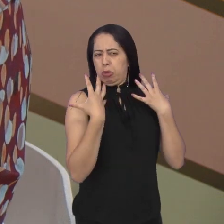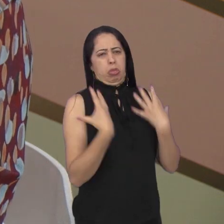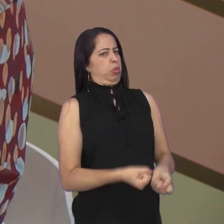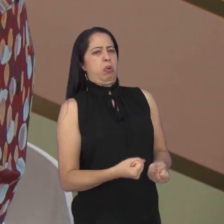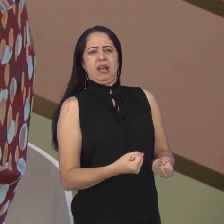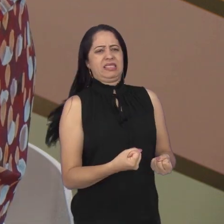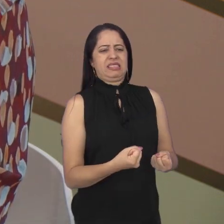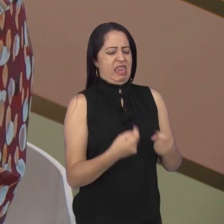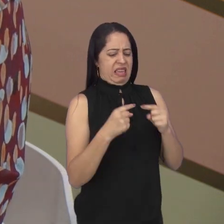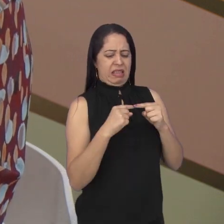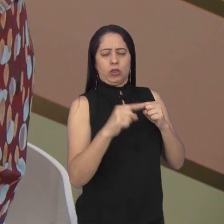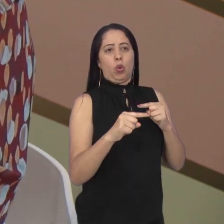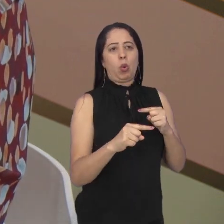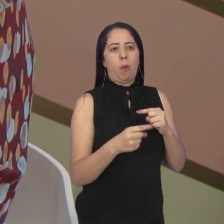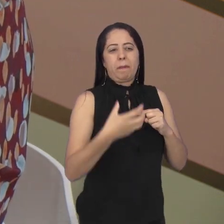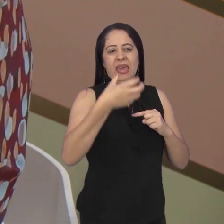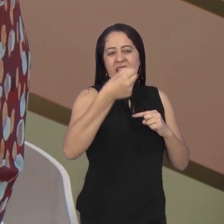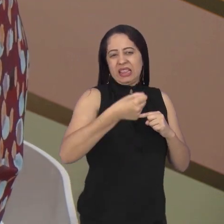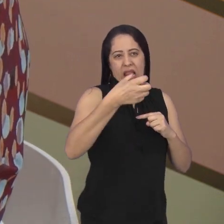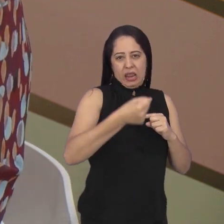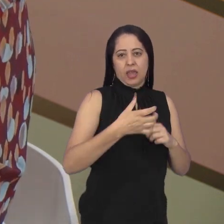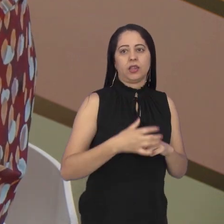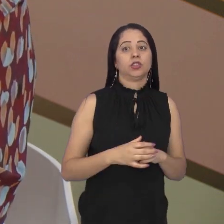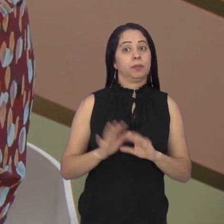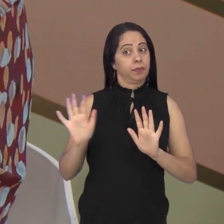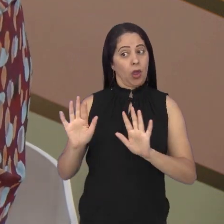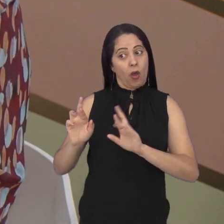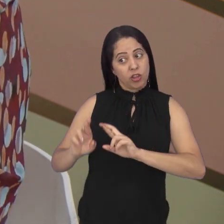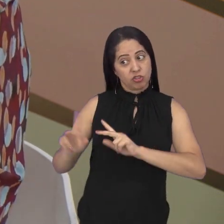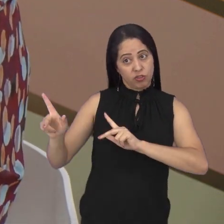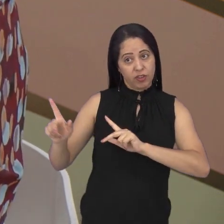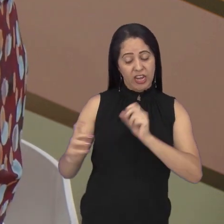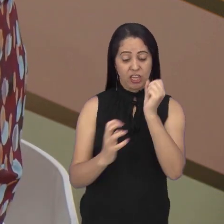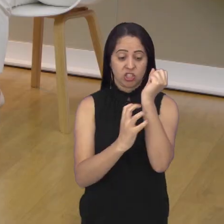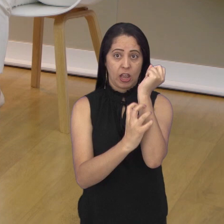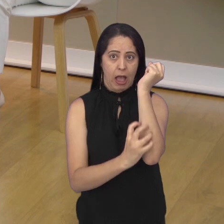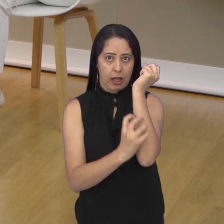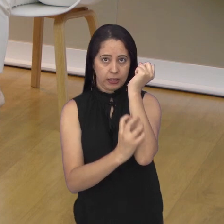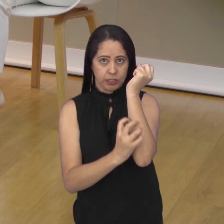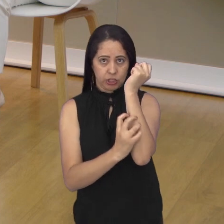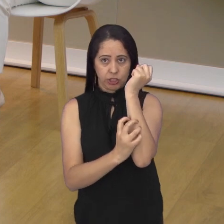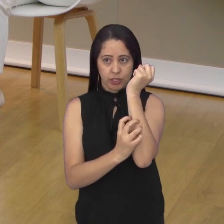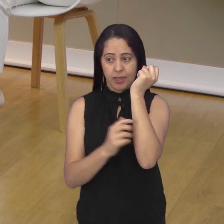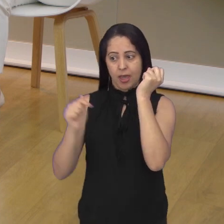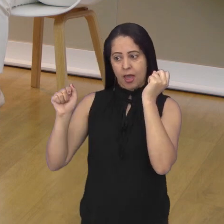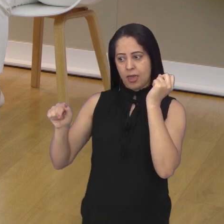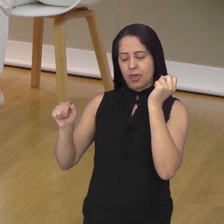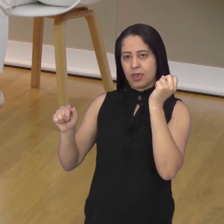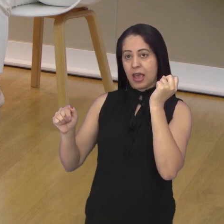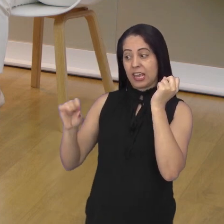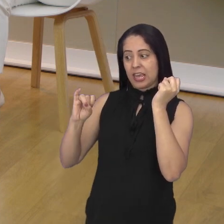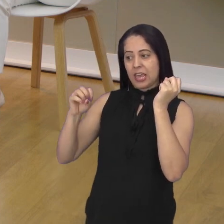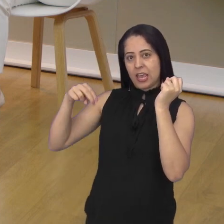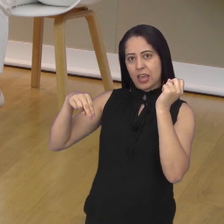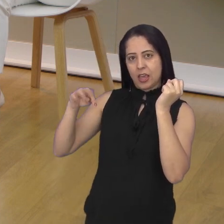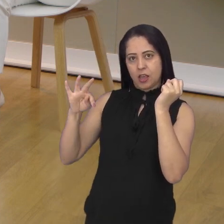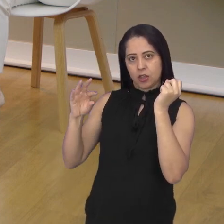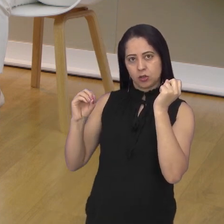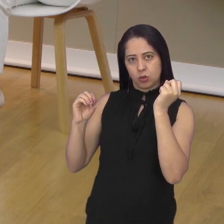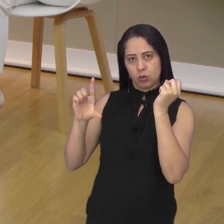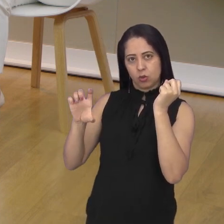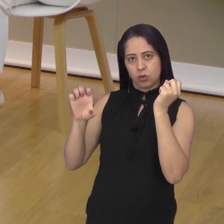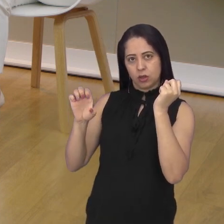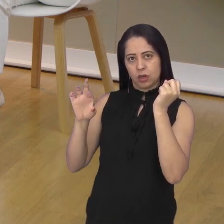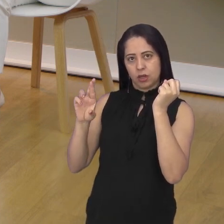mesmo mais no idoso, que não é tão comum, mas pode acontecer mais tardiamente. Que aí entra a tal da questão da intolerância à